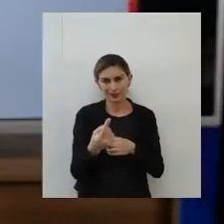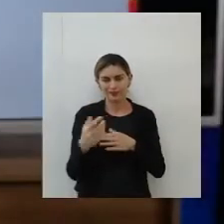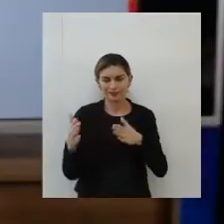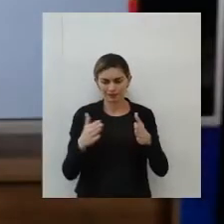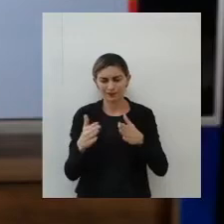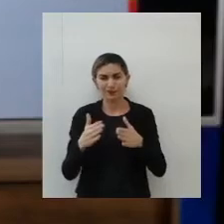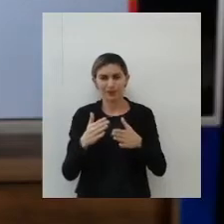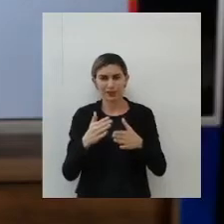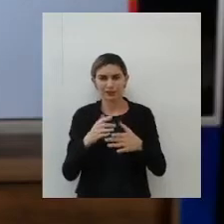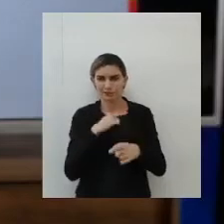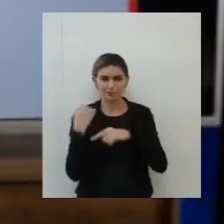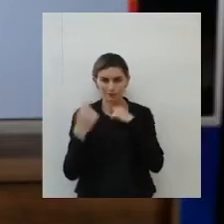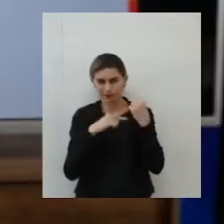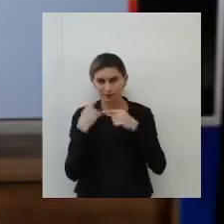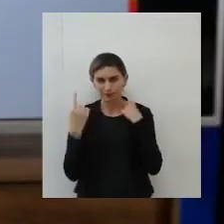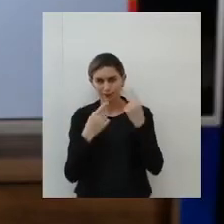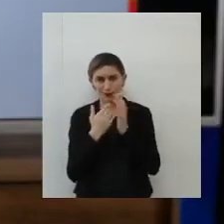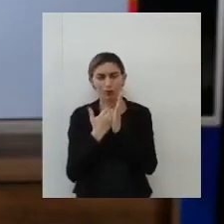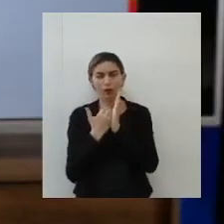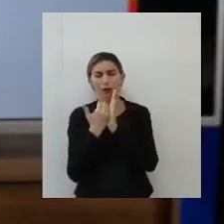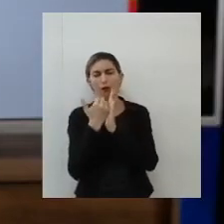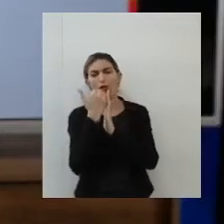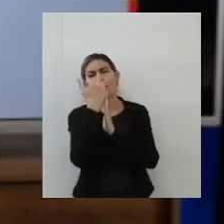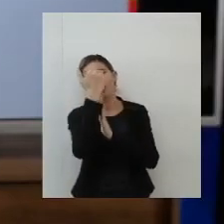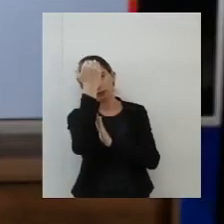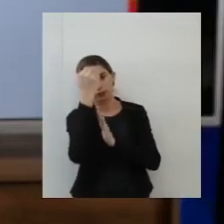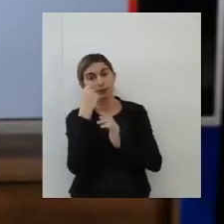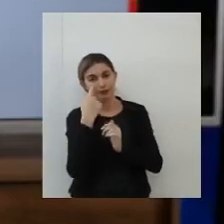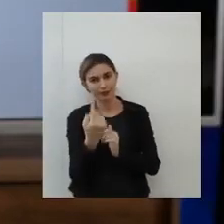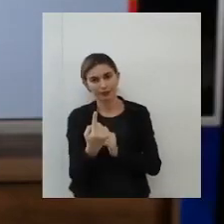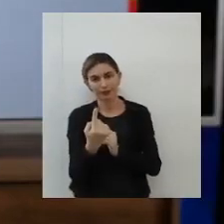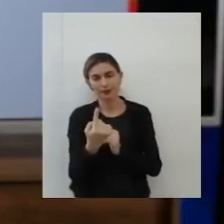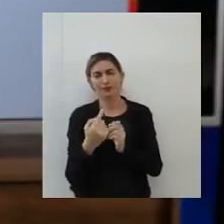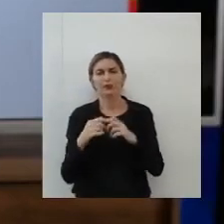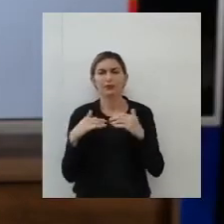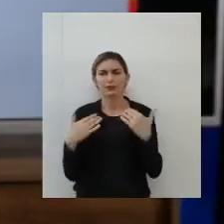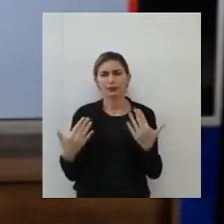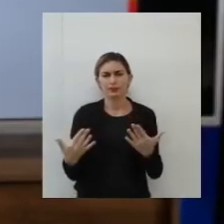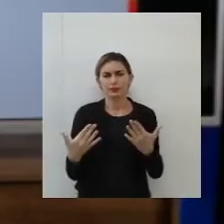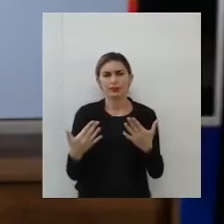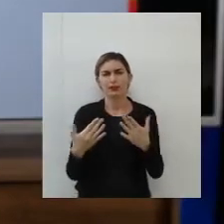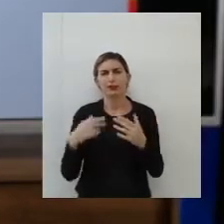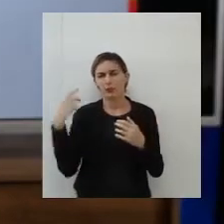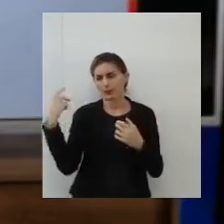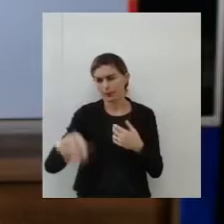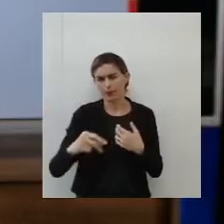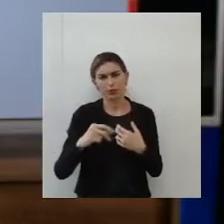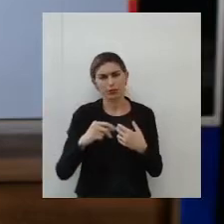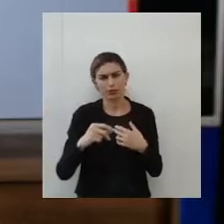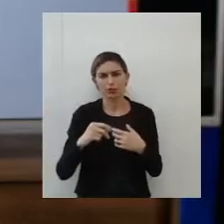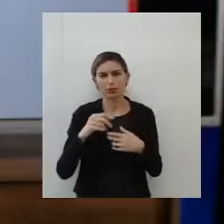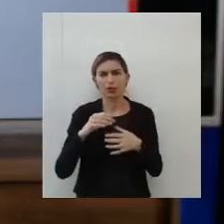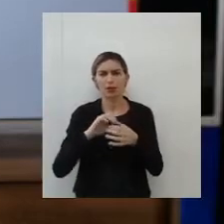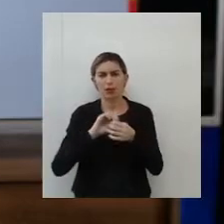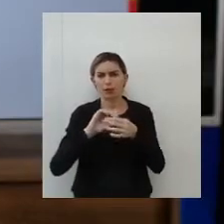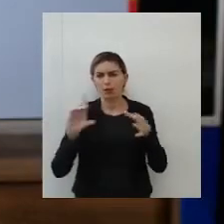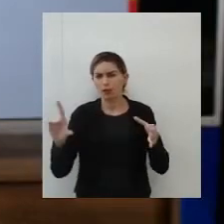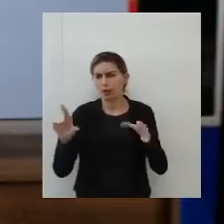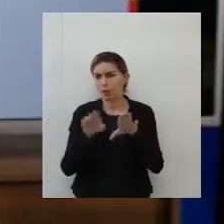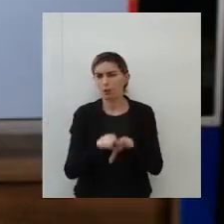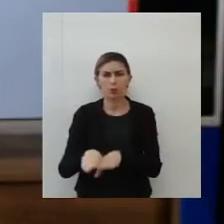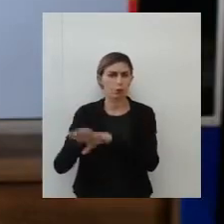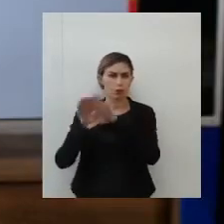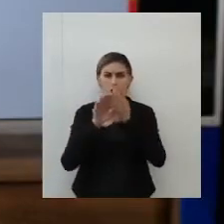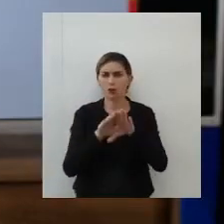de letalidade é alta. Tá? Então, a peste ela era democrática e